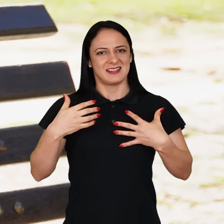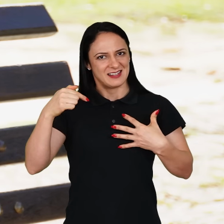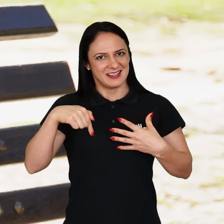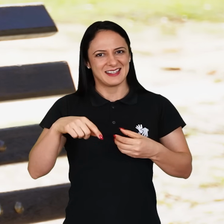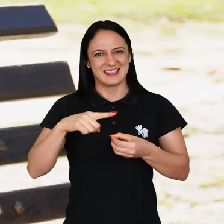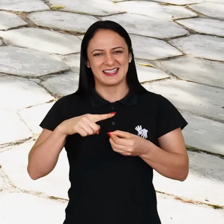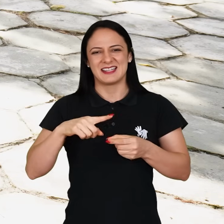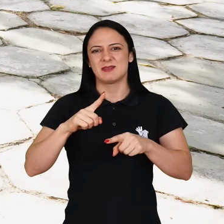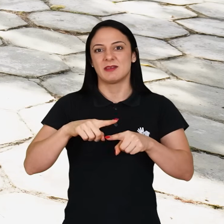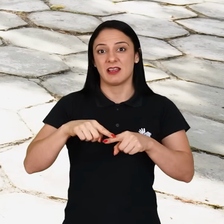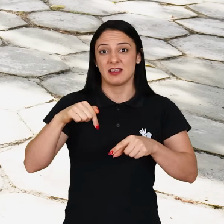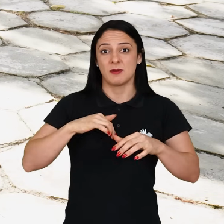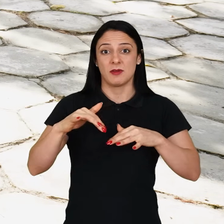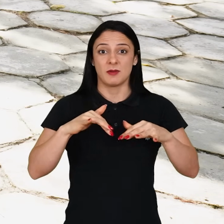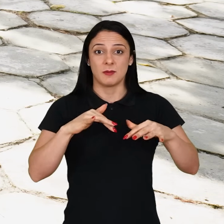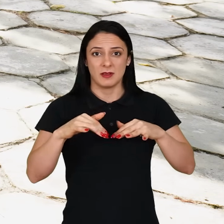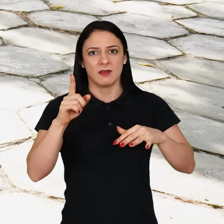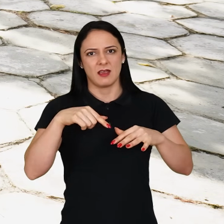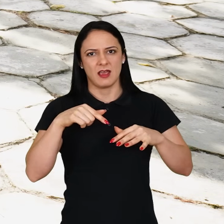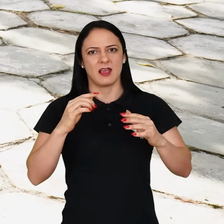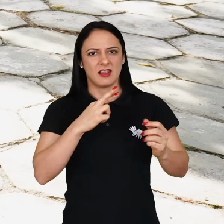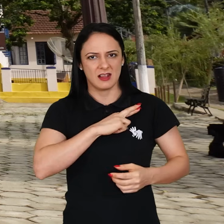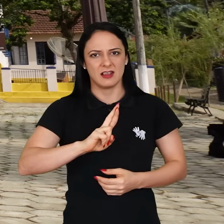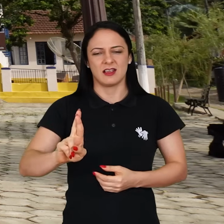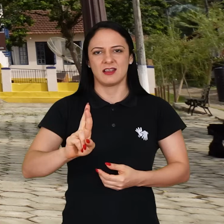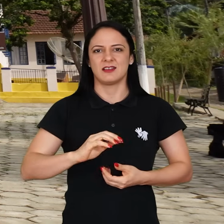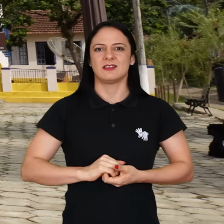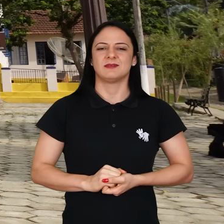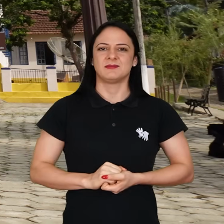ser de Pecatuba. Porque aqui o movimento é todo virado para a religião.